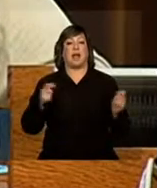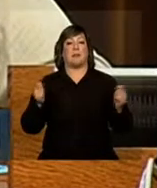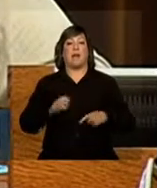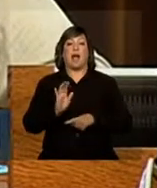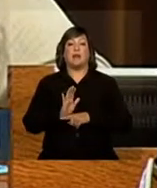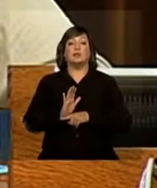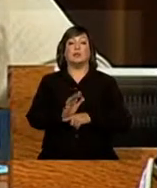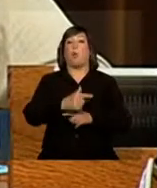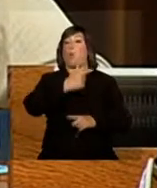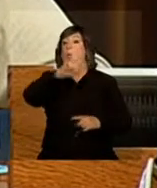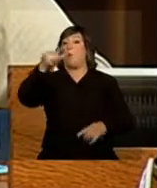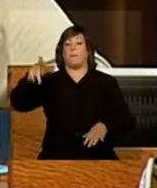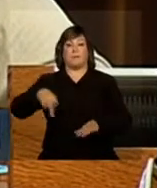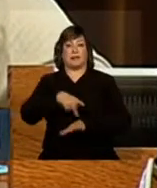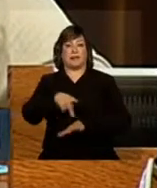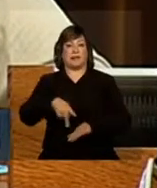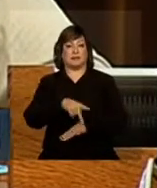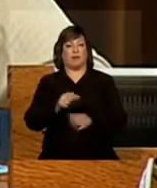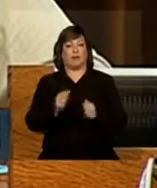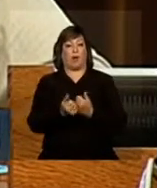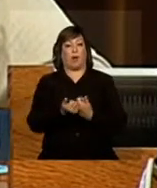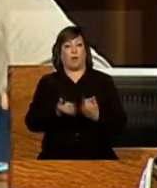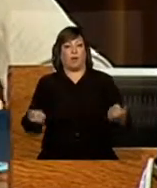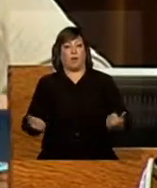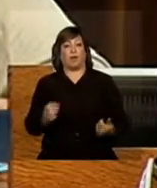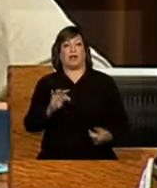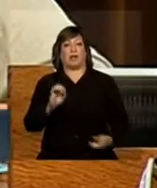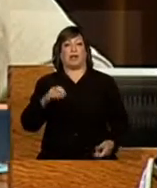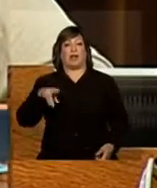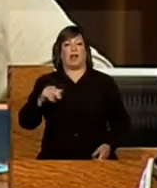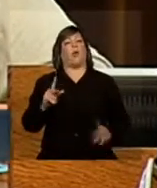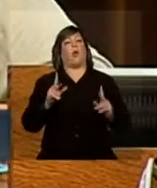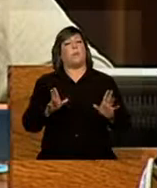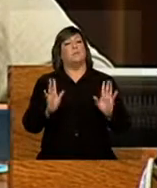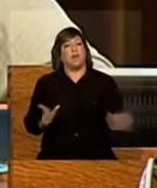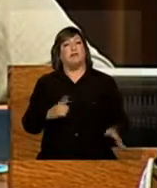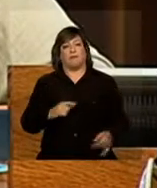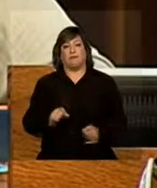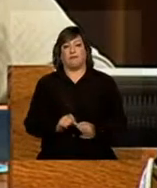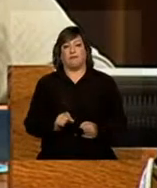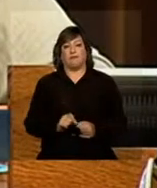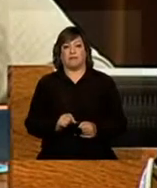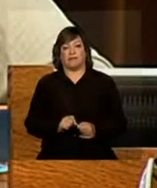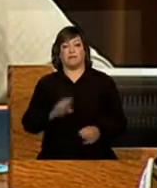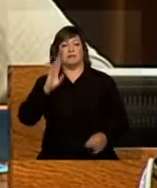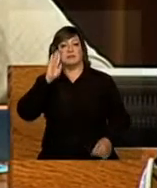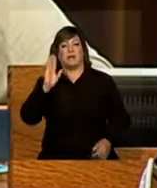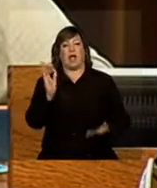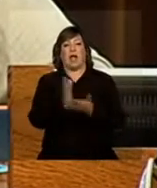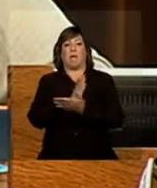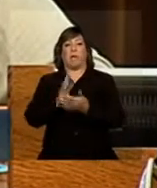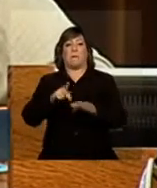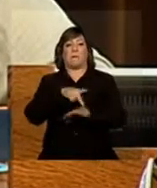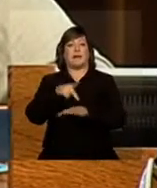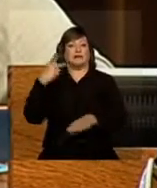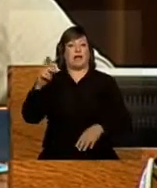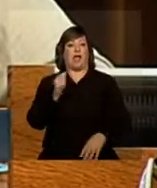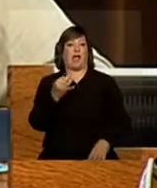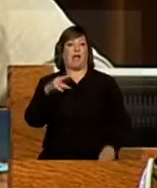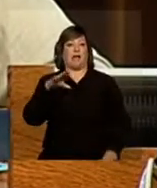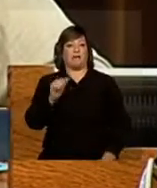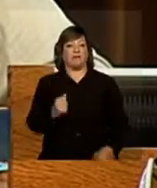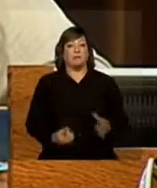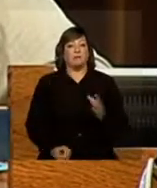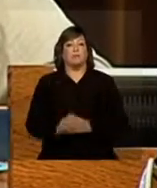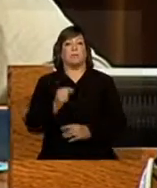apoiar os outros países através da cooperação técnica, como já vem fazendo, inclusive com alguns países da África, na instalação de